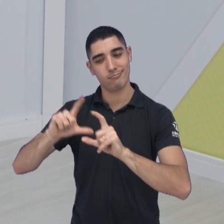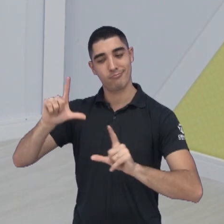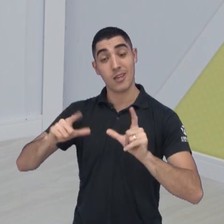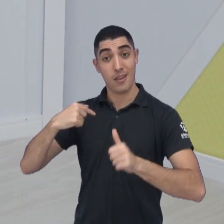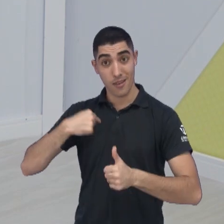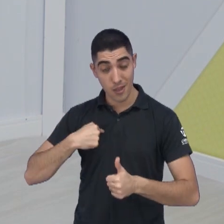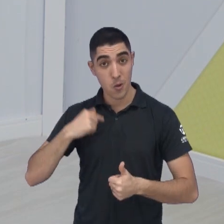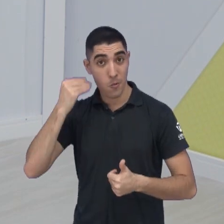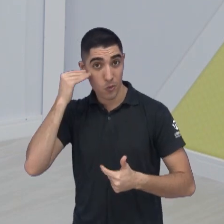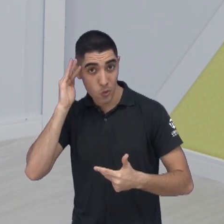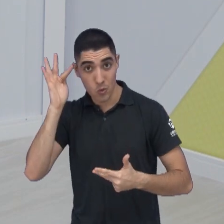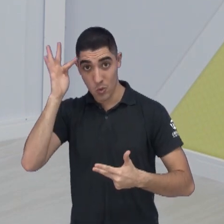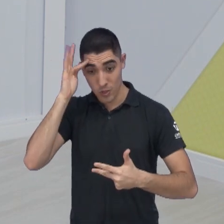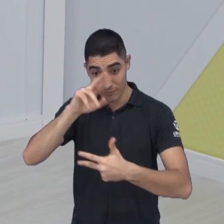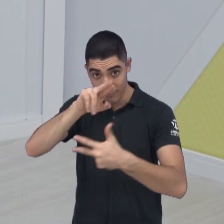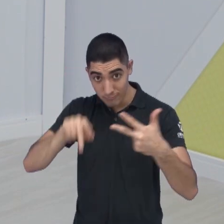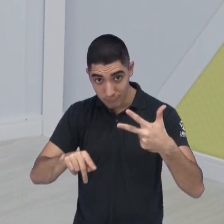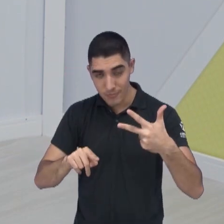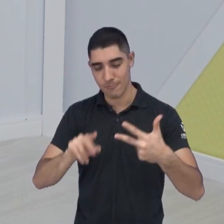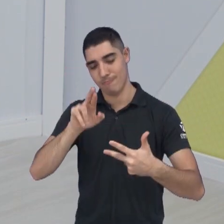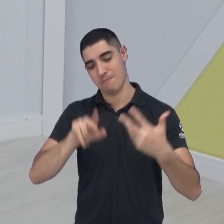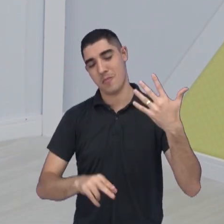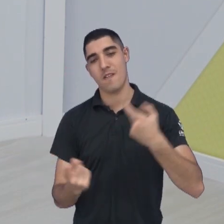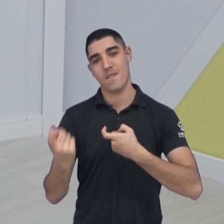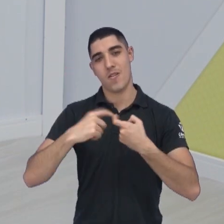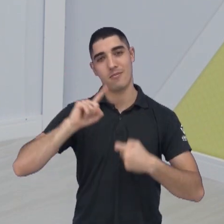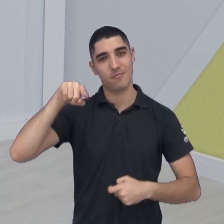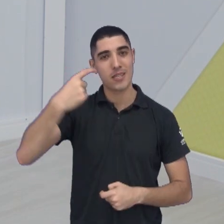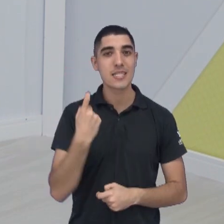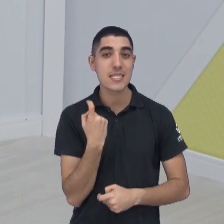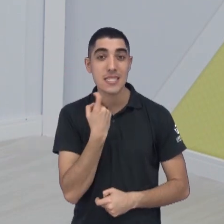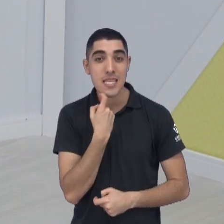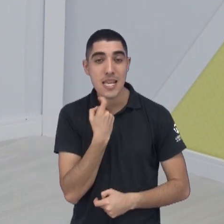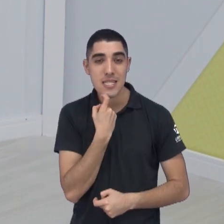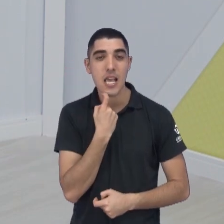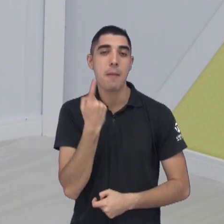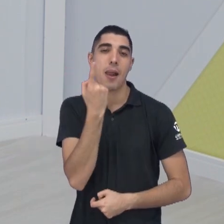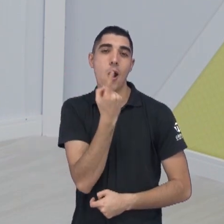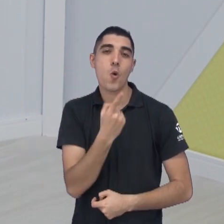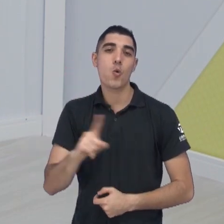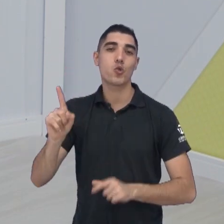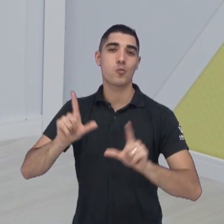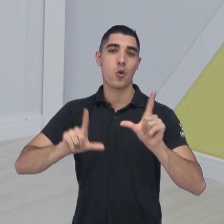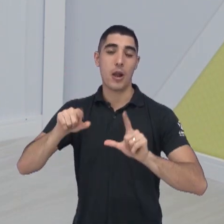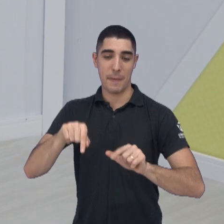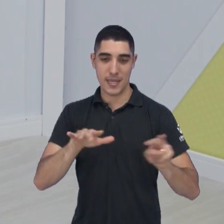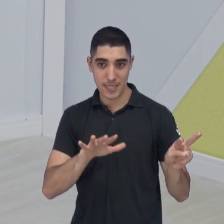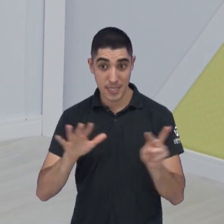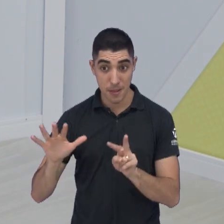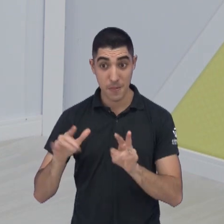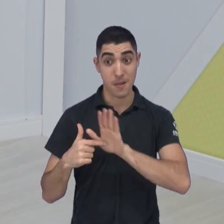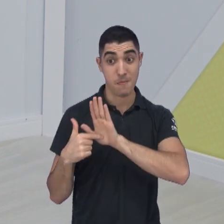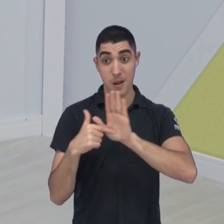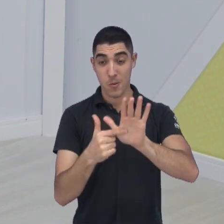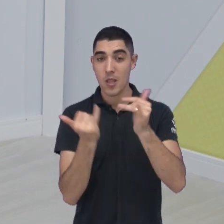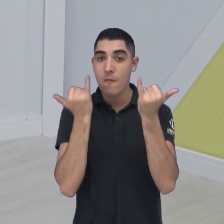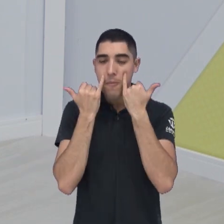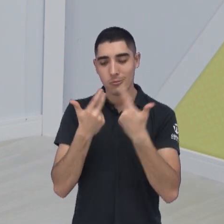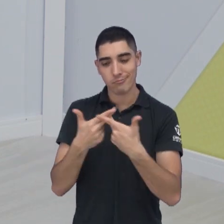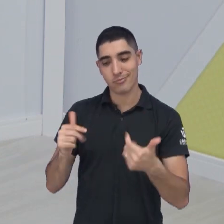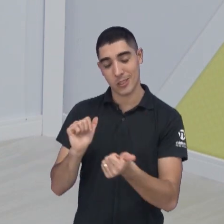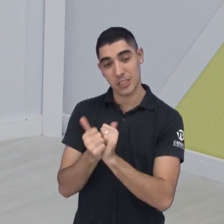Câmara. Eu, Brunão, Luizão e grande equipe. A gente volta na próxima sexta-feira para fechar a semana e, claro, deixar você muito bem